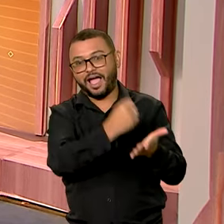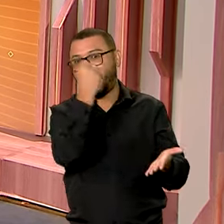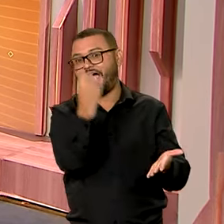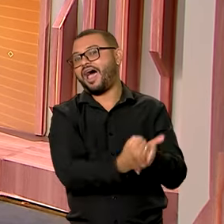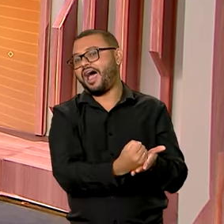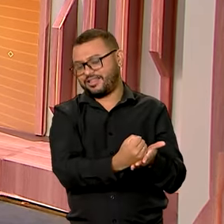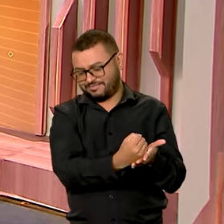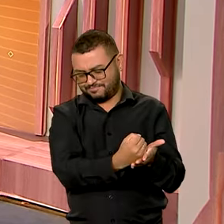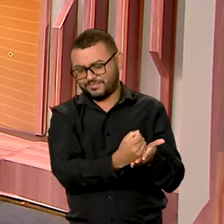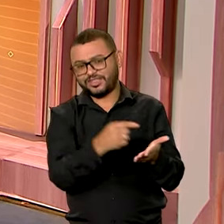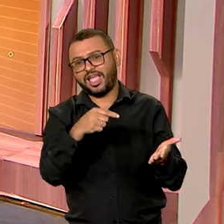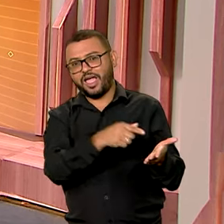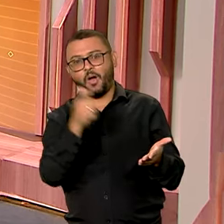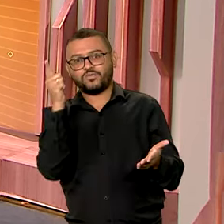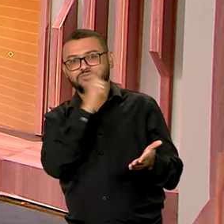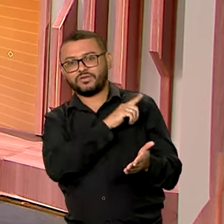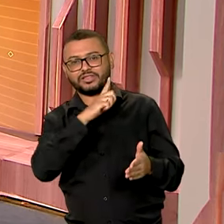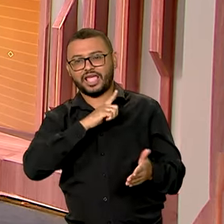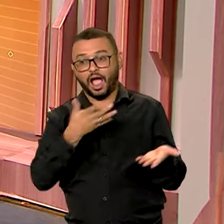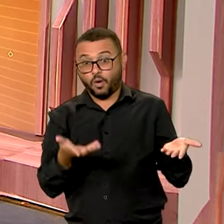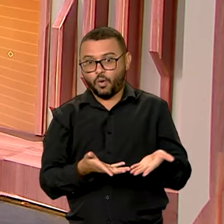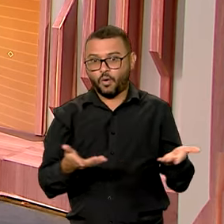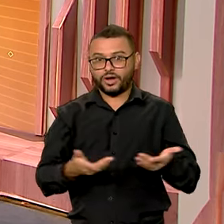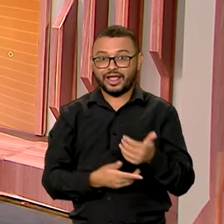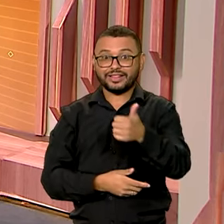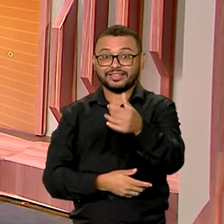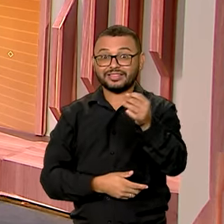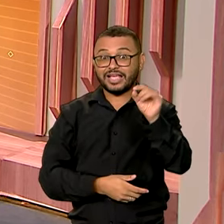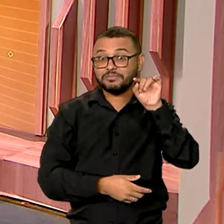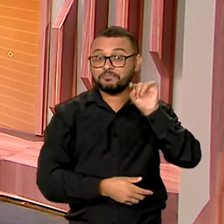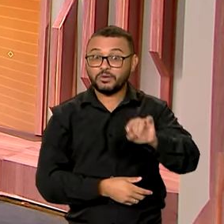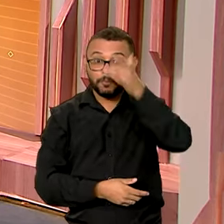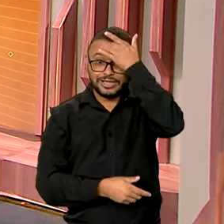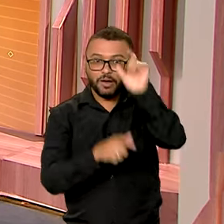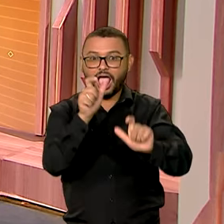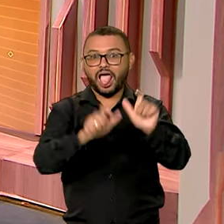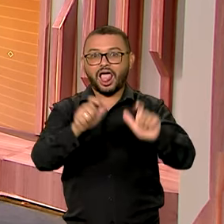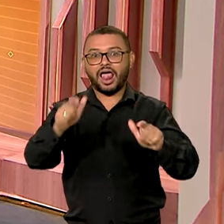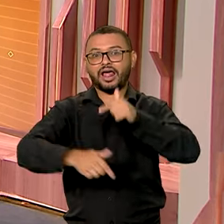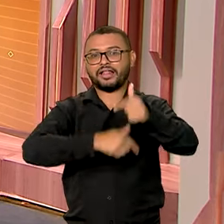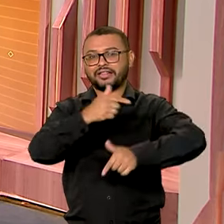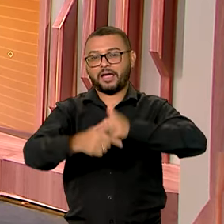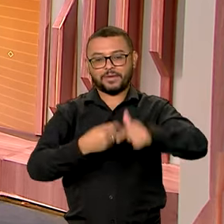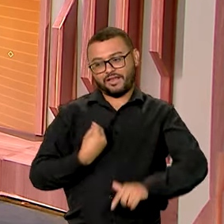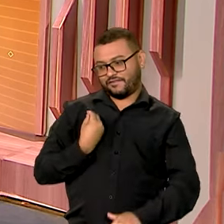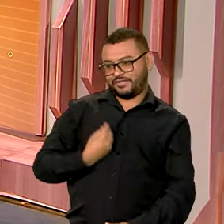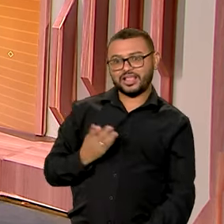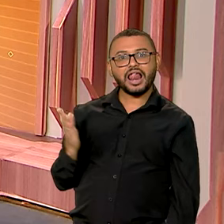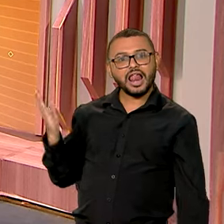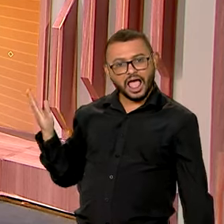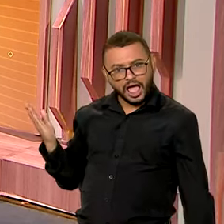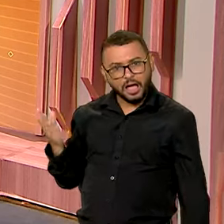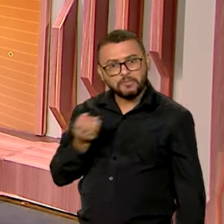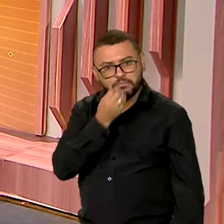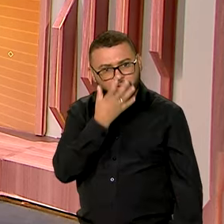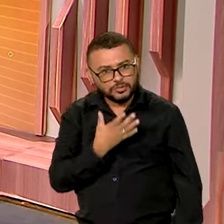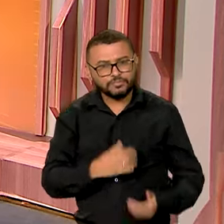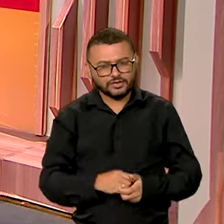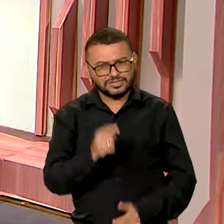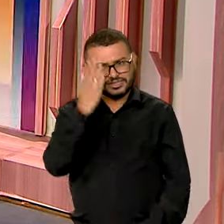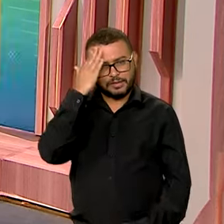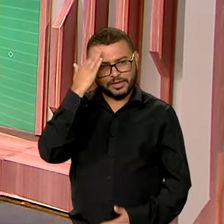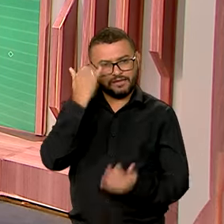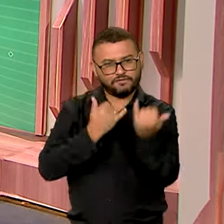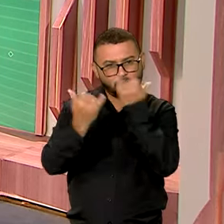carteira assinada. Atualmente, são quase 10 mil trabalhadores nessa situação em Estância. E você sabe